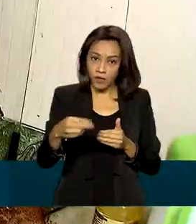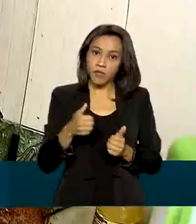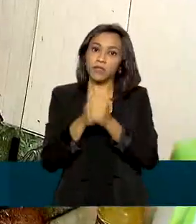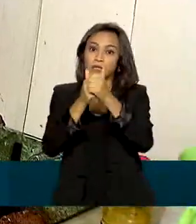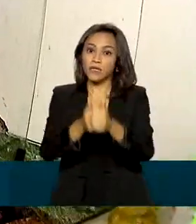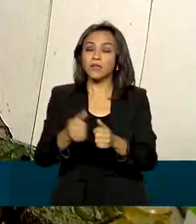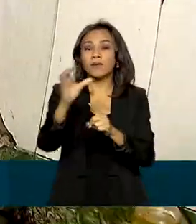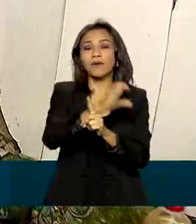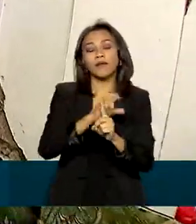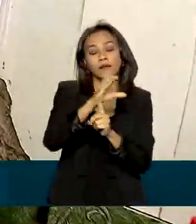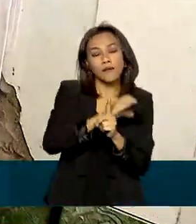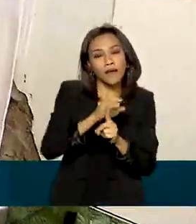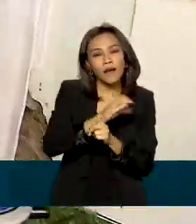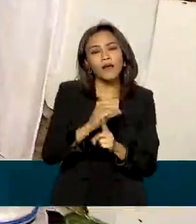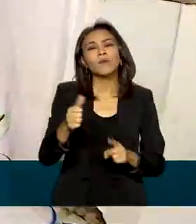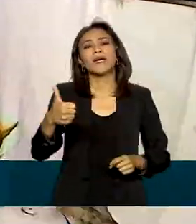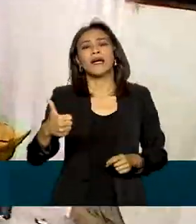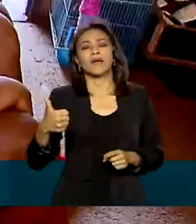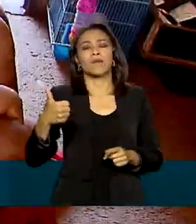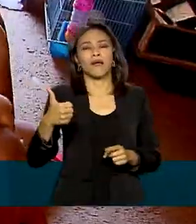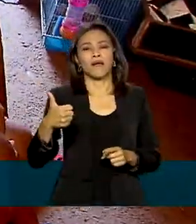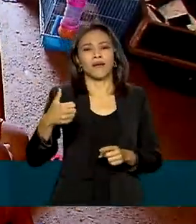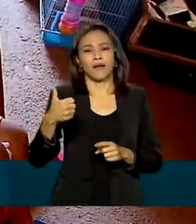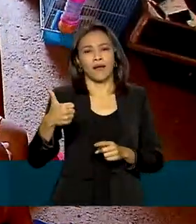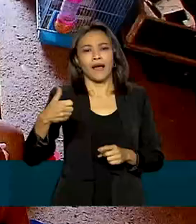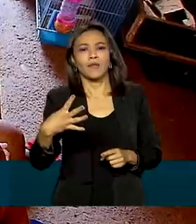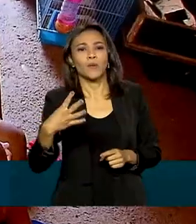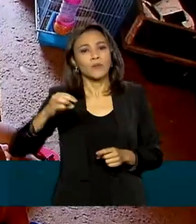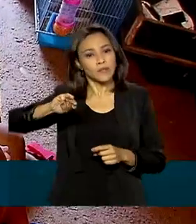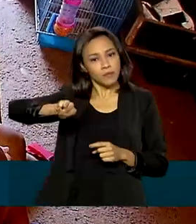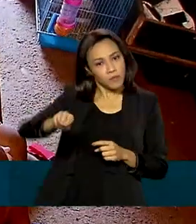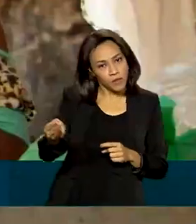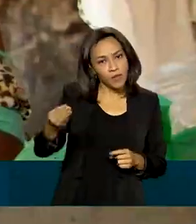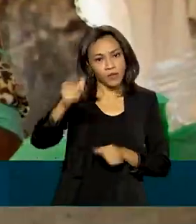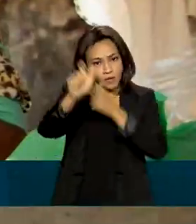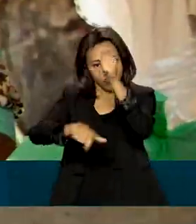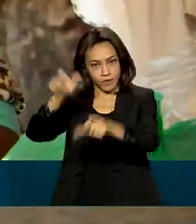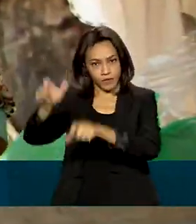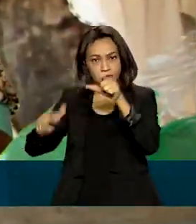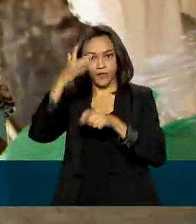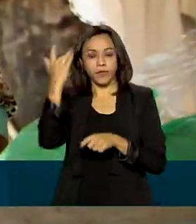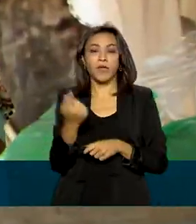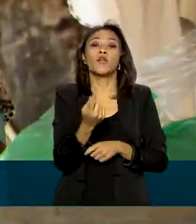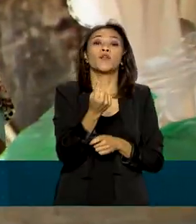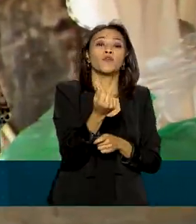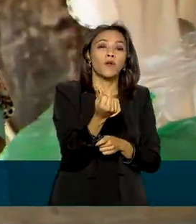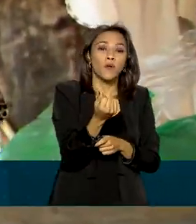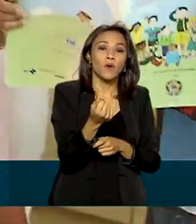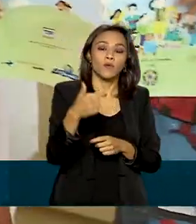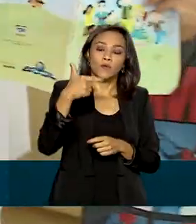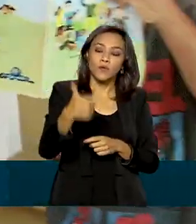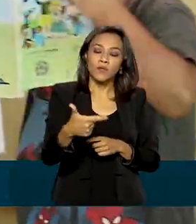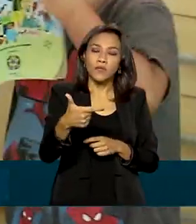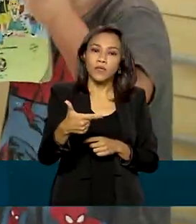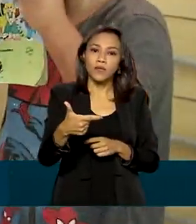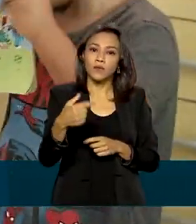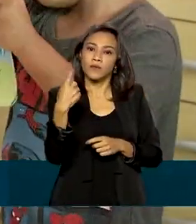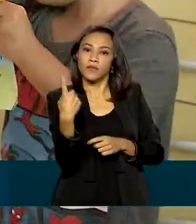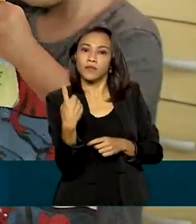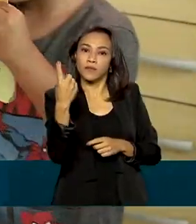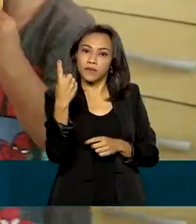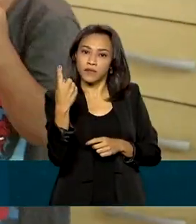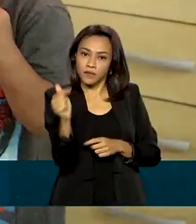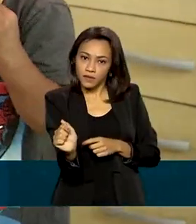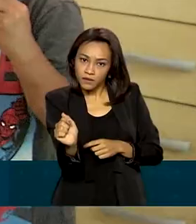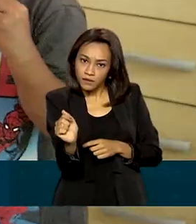habitual do Bolsa Família para mais de 14 milhões de famílias e o valor médio do benefício passará para 217